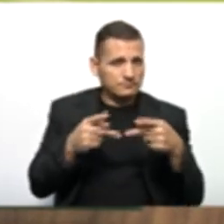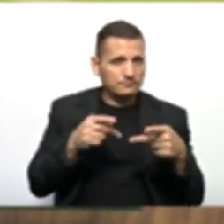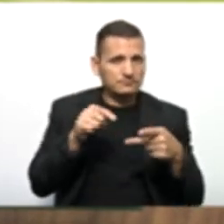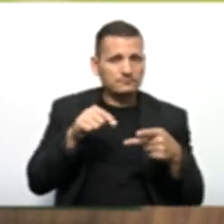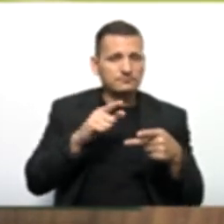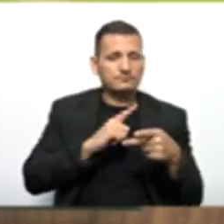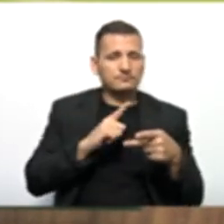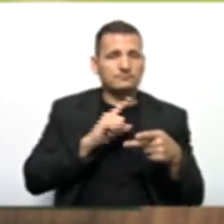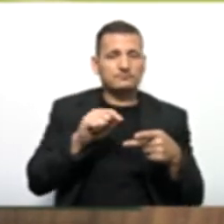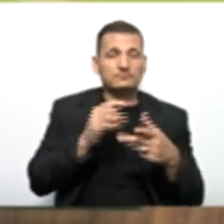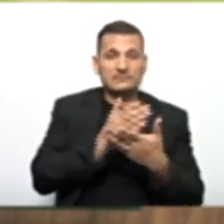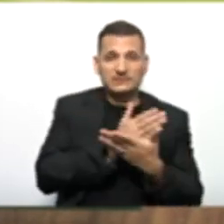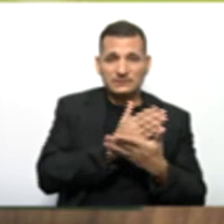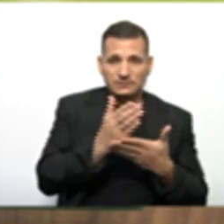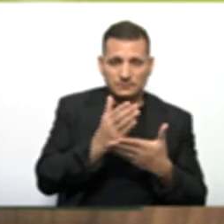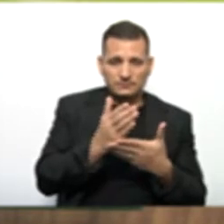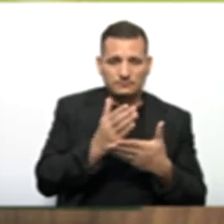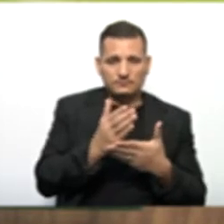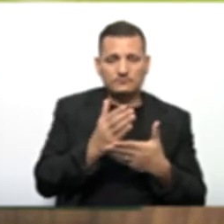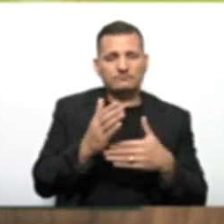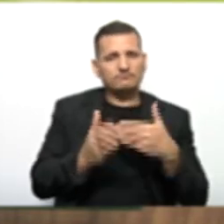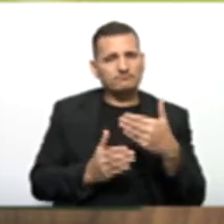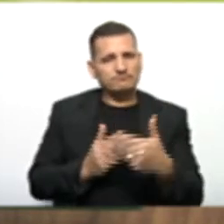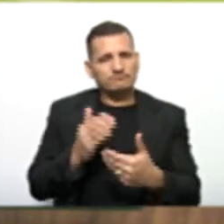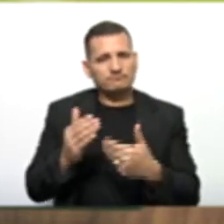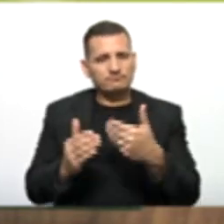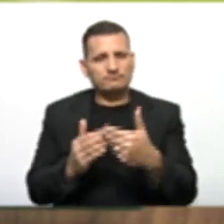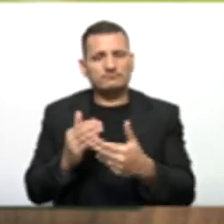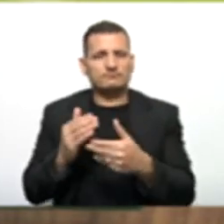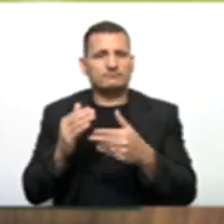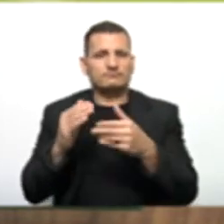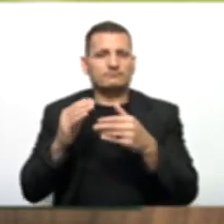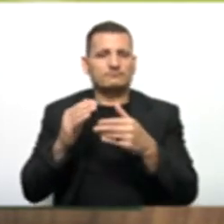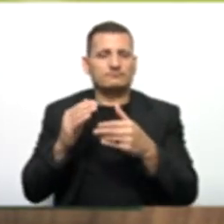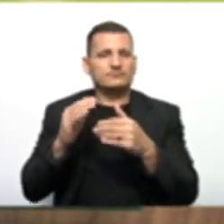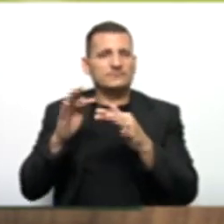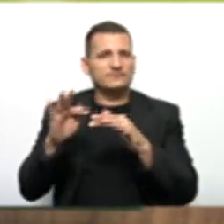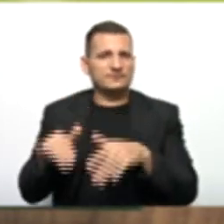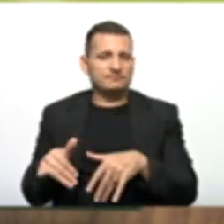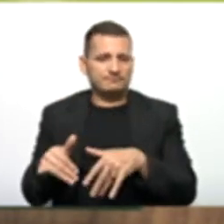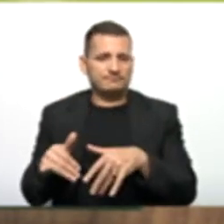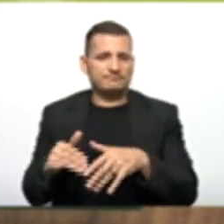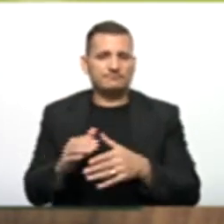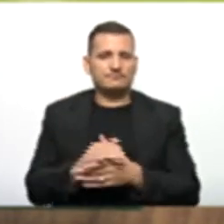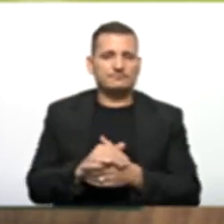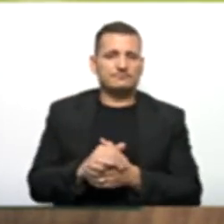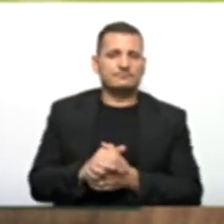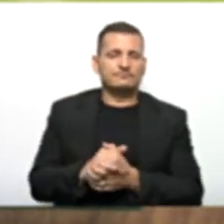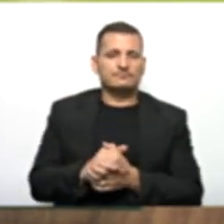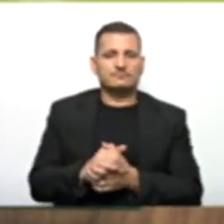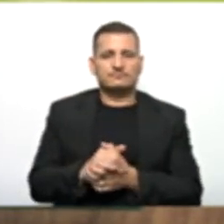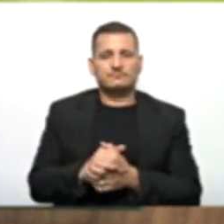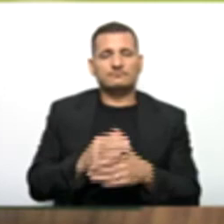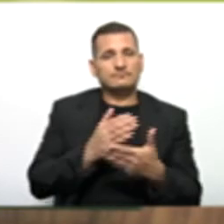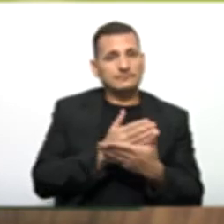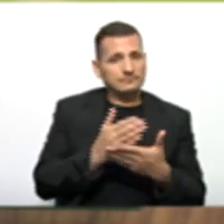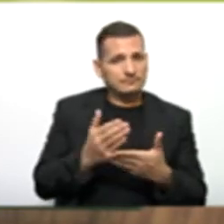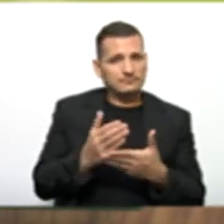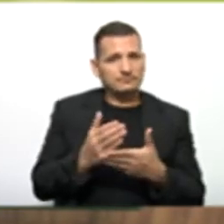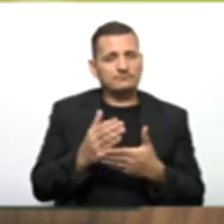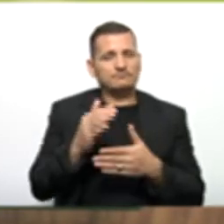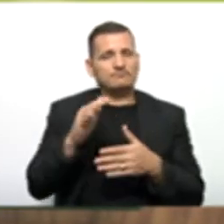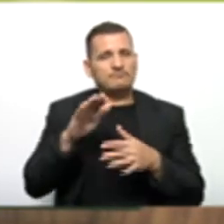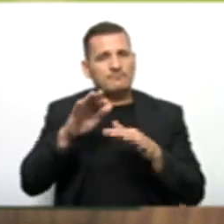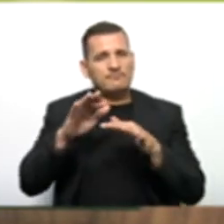ele tem seu início, né? Quando eu penso em projetar algo, eu já vou também pensar no fim. Ele tem um início, meio